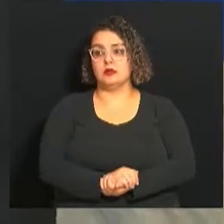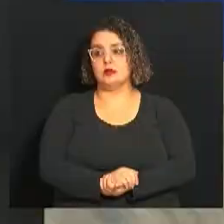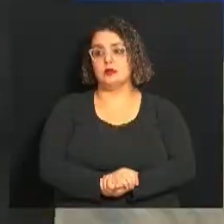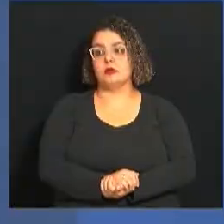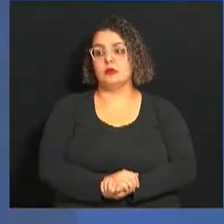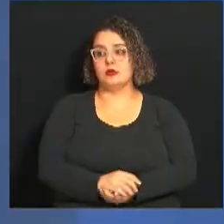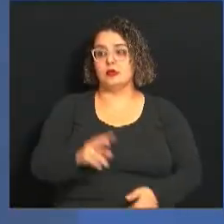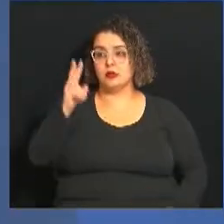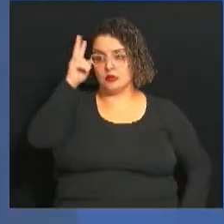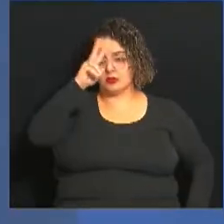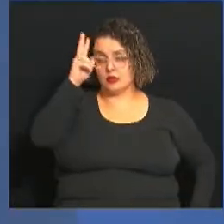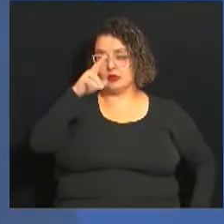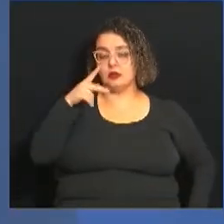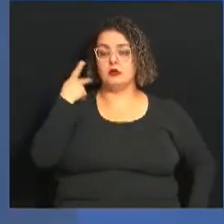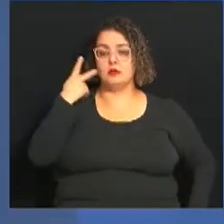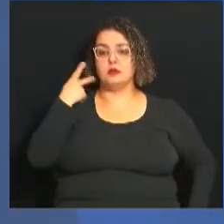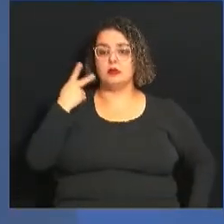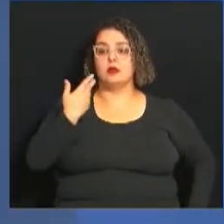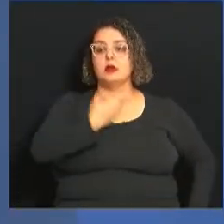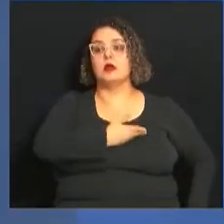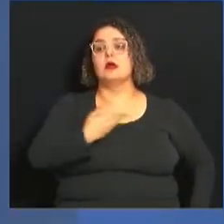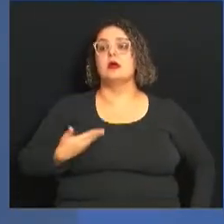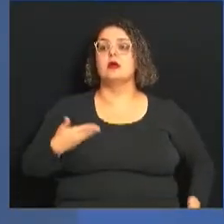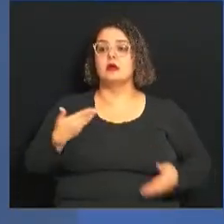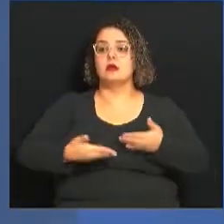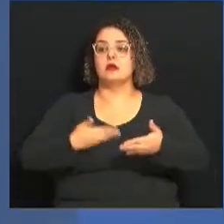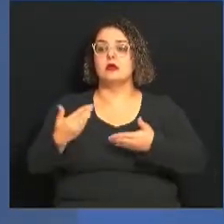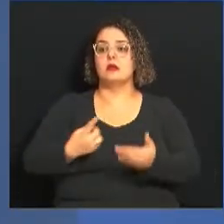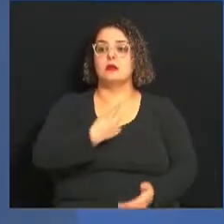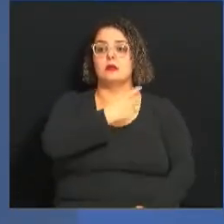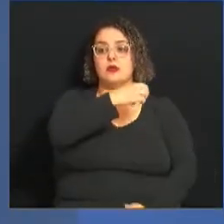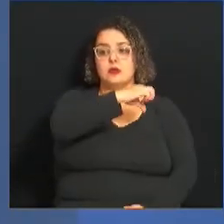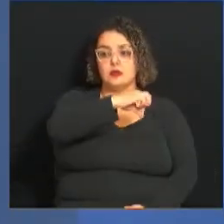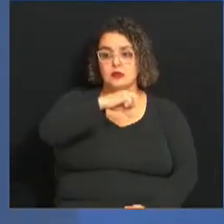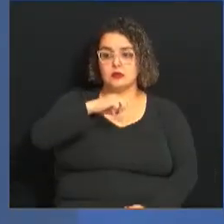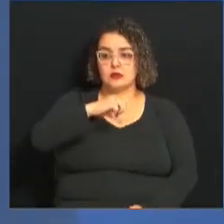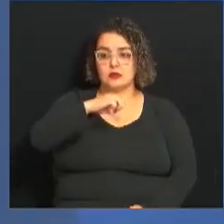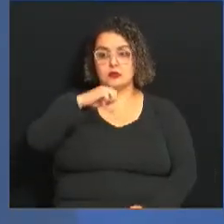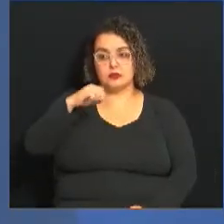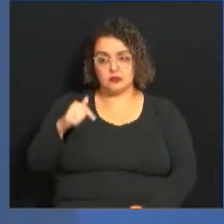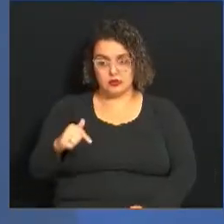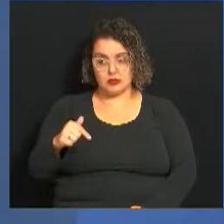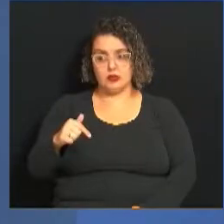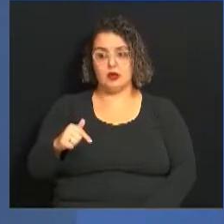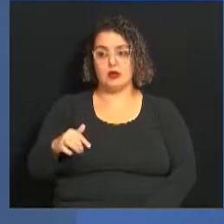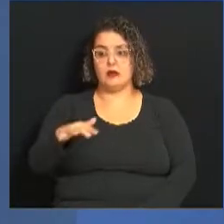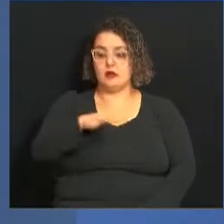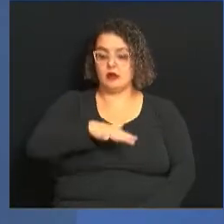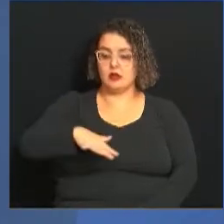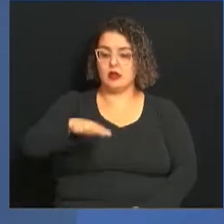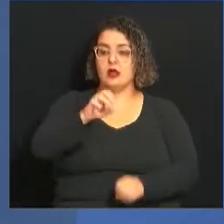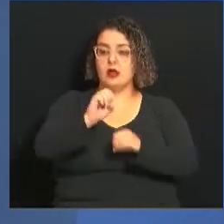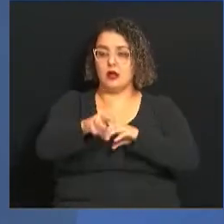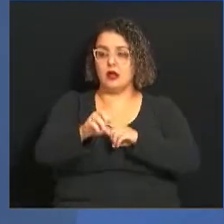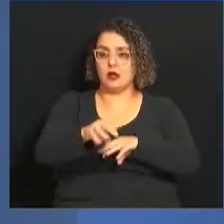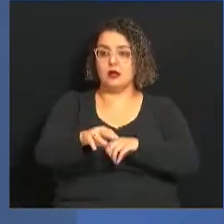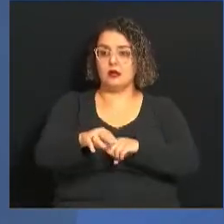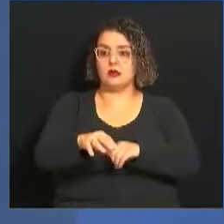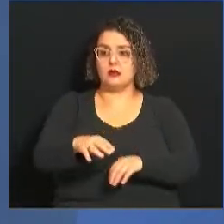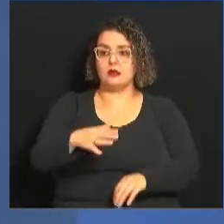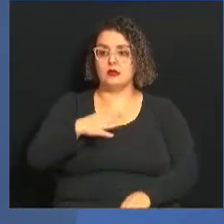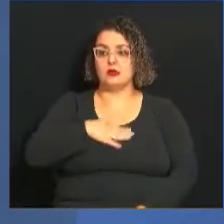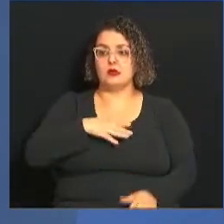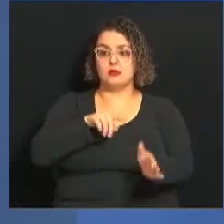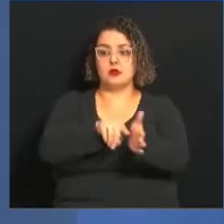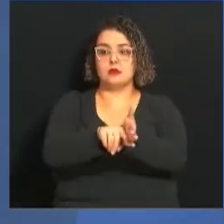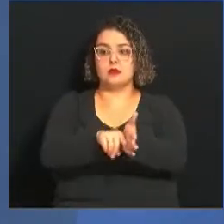que a vereadora é servidora municipal desde 1997, vem da área de educação, inclusive, na minha pesquisa no